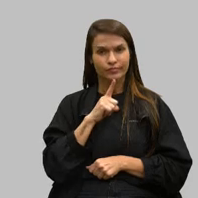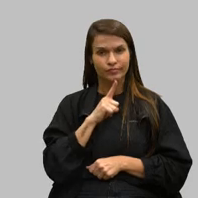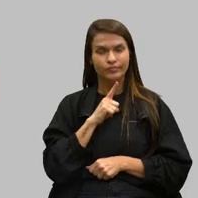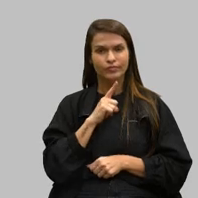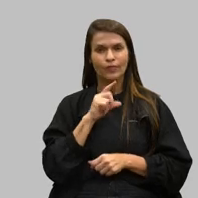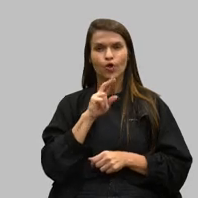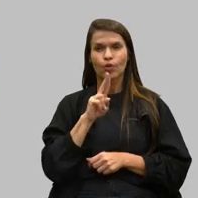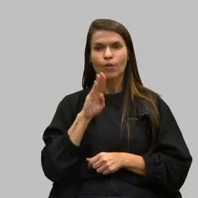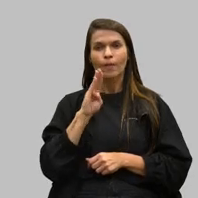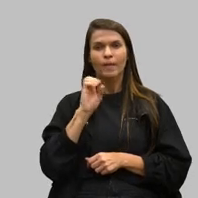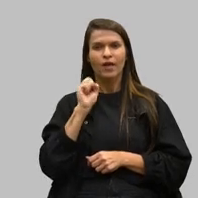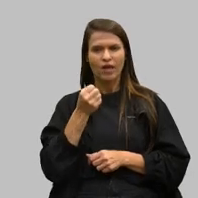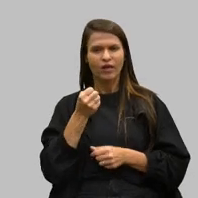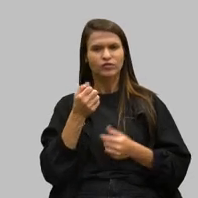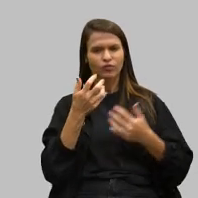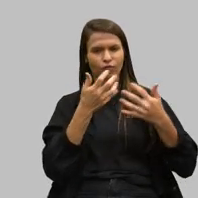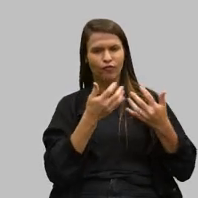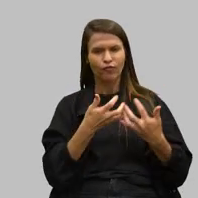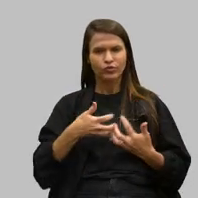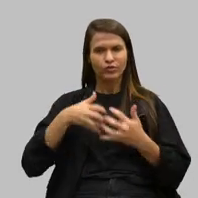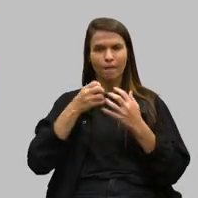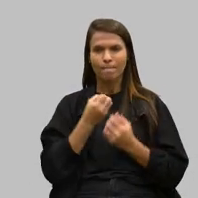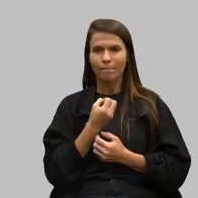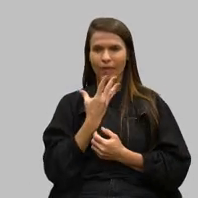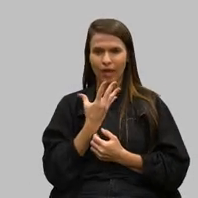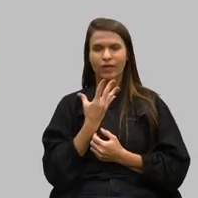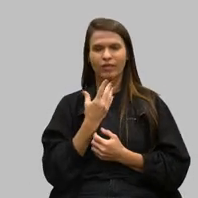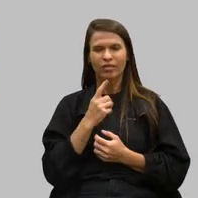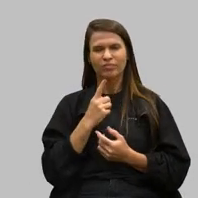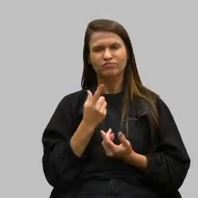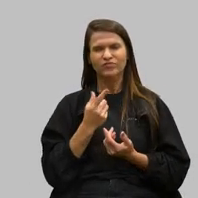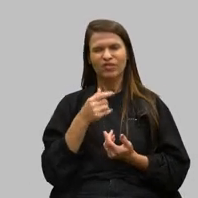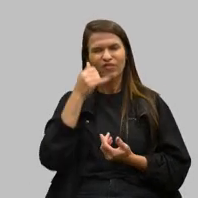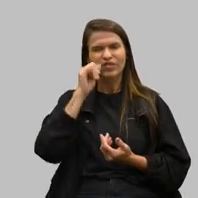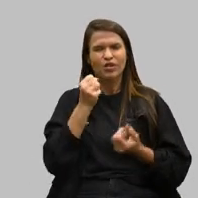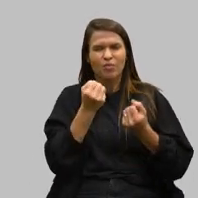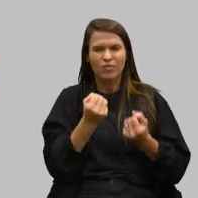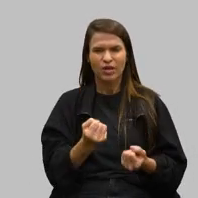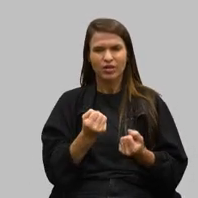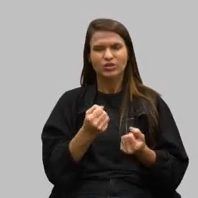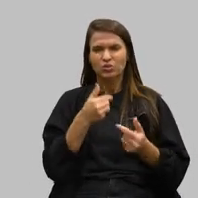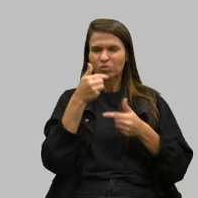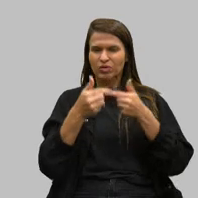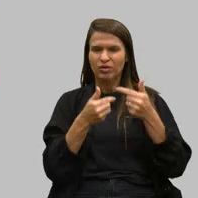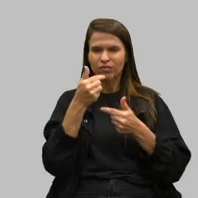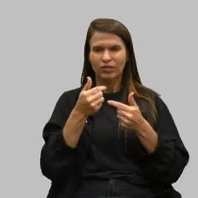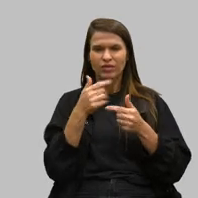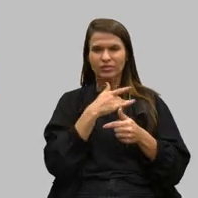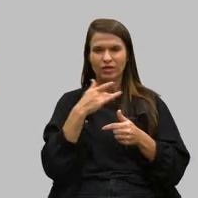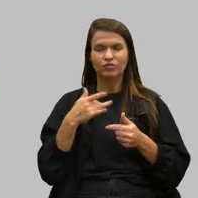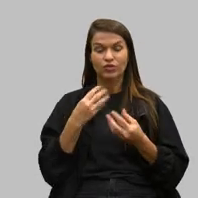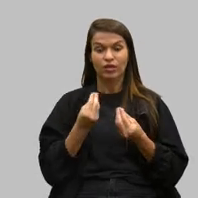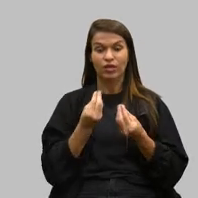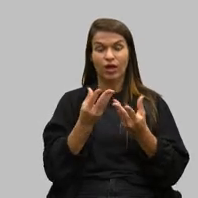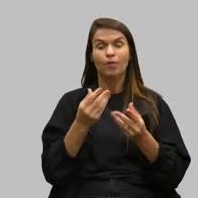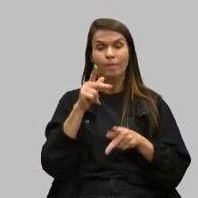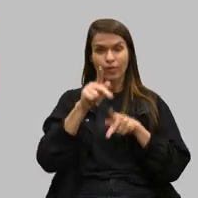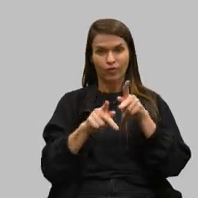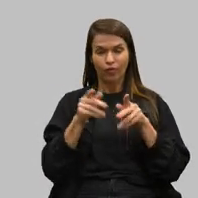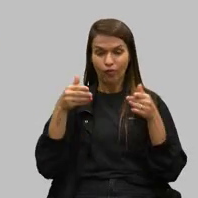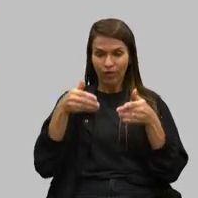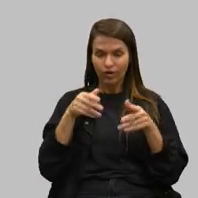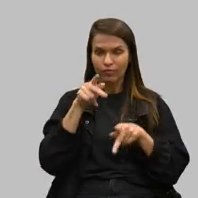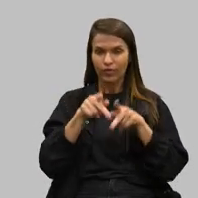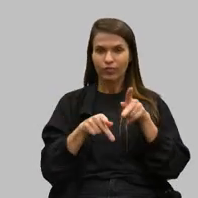UBSs funcionando bem, com certeza existe uma menor sobrecarga nos demais serviços de saúde que são fornecidos pela população, para a população.